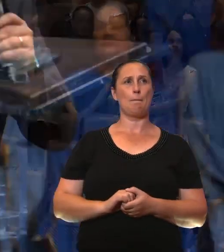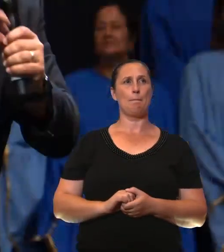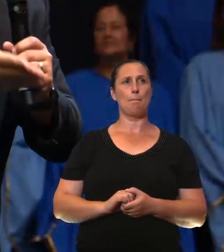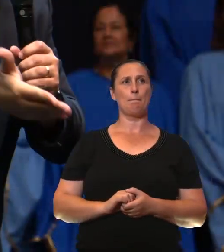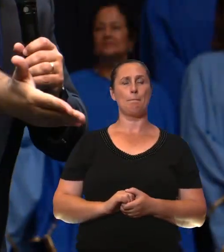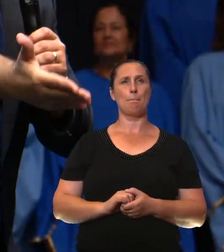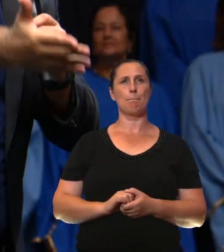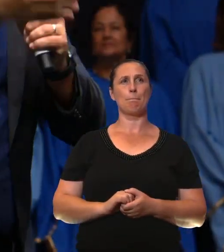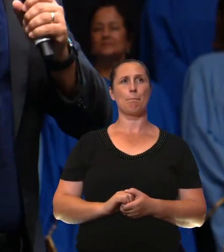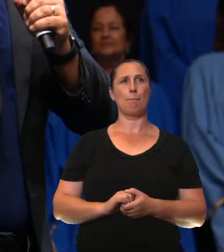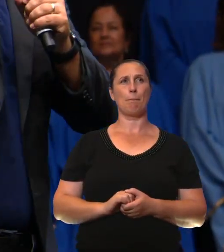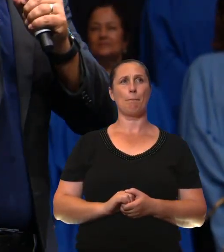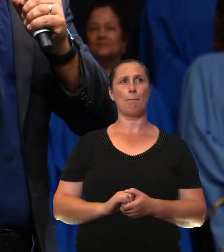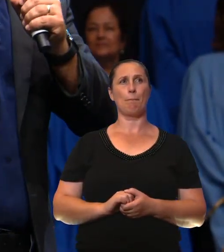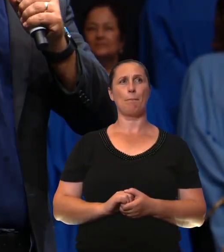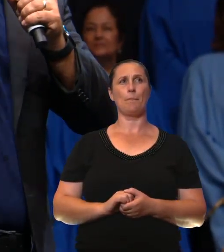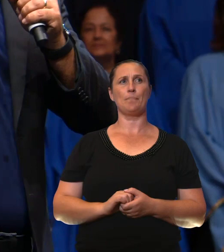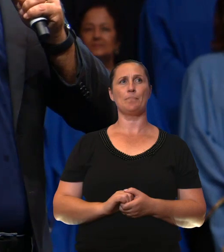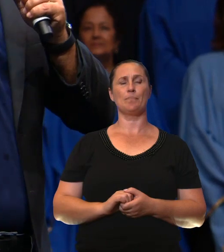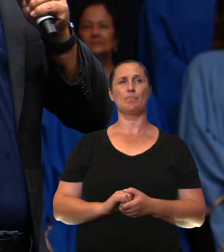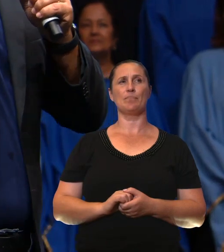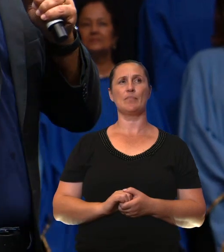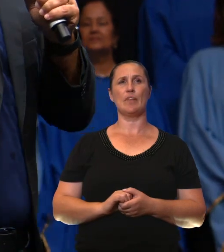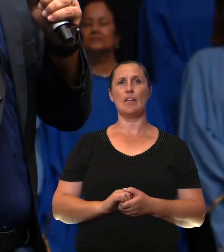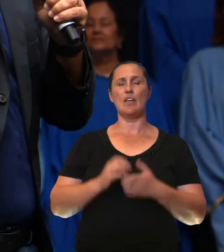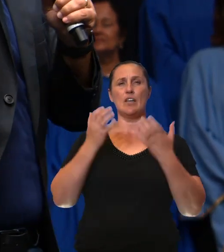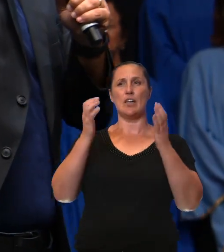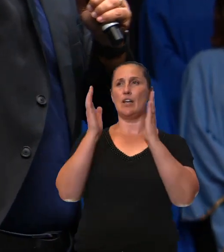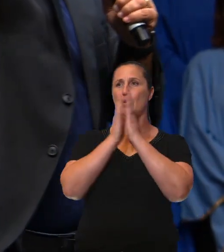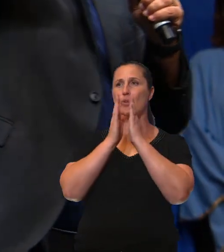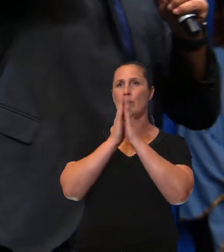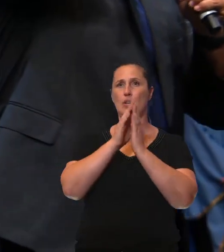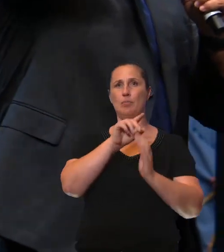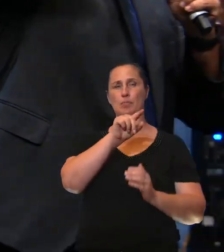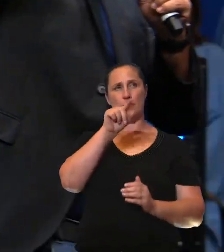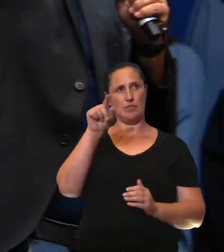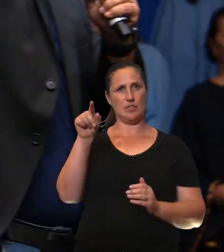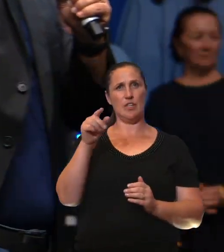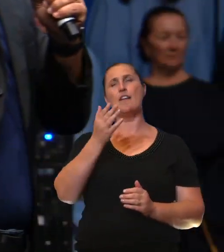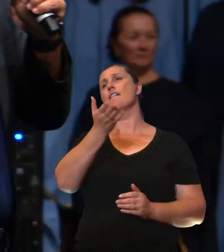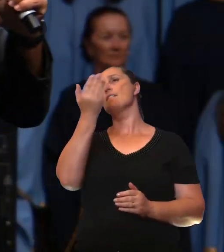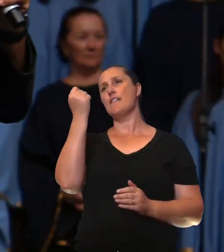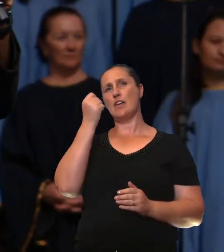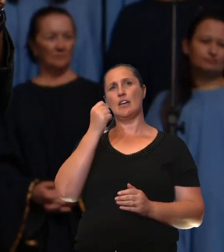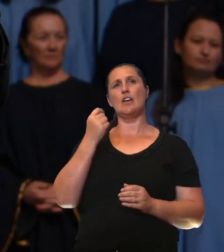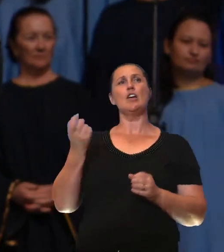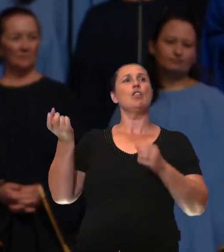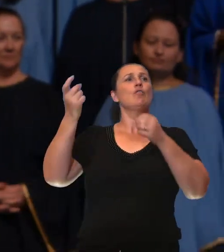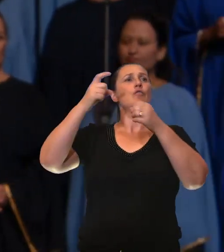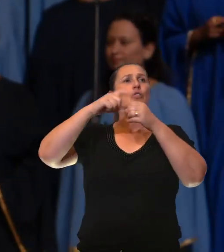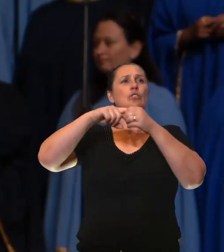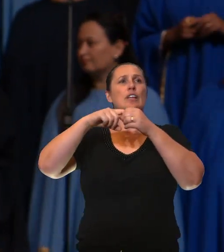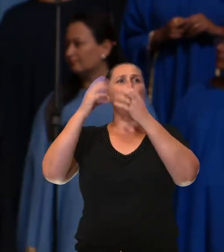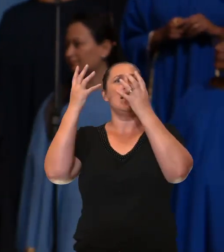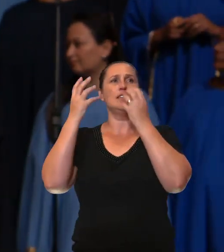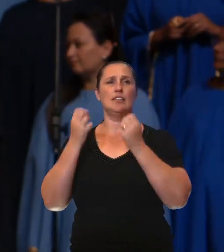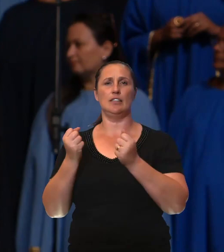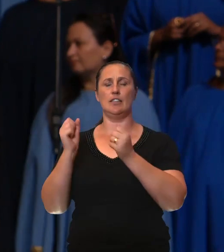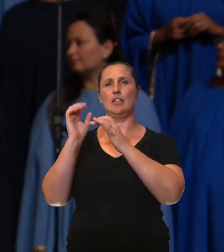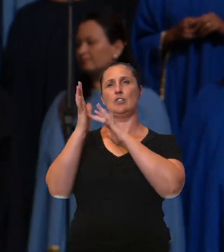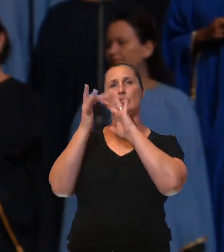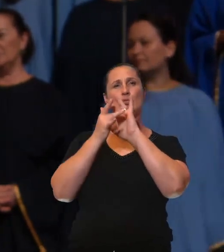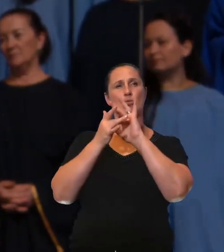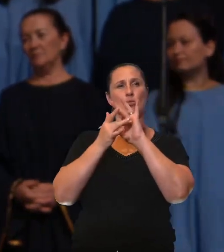você poderia vir aqui no altar, aqui na frente, que eu quero orar por você. Vem aqui na frente, você que quer voltar para a presença de